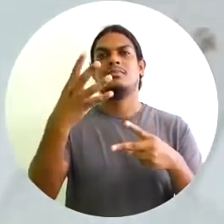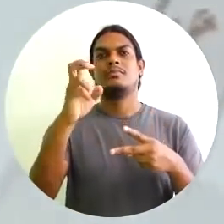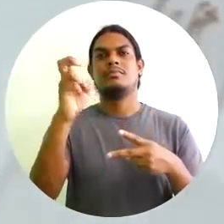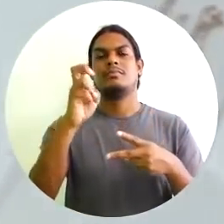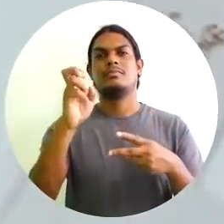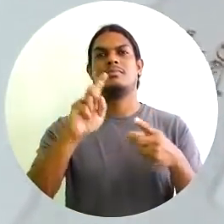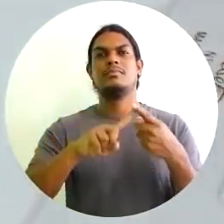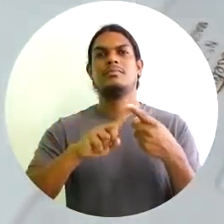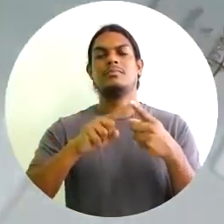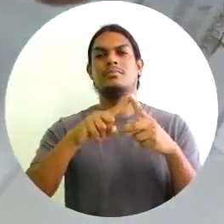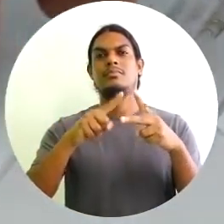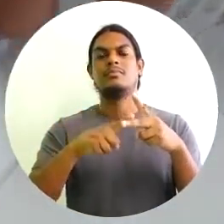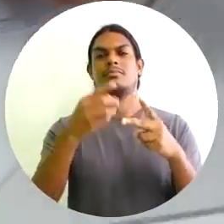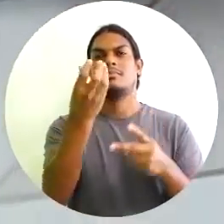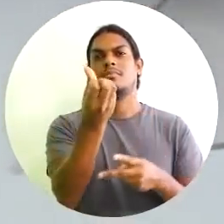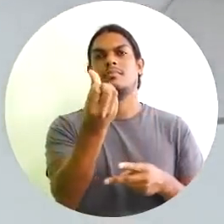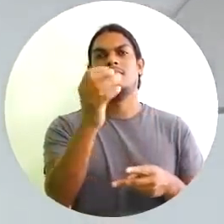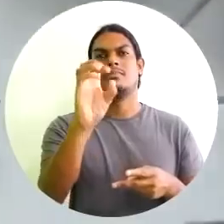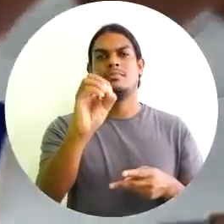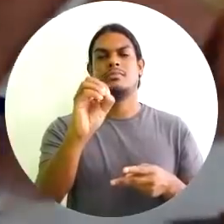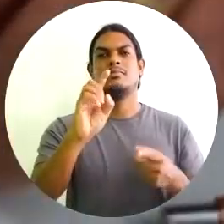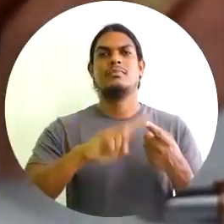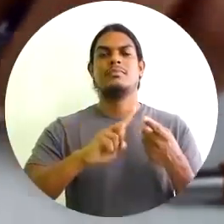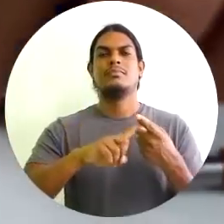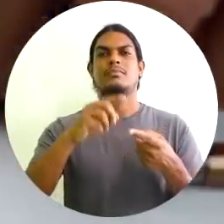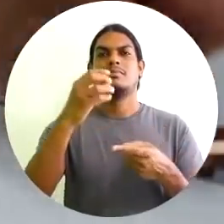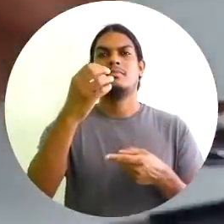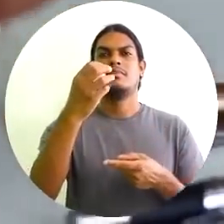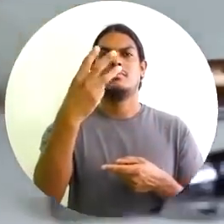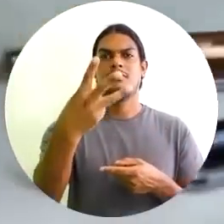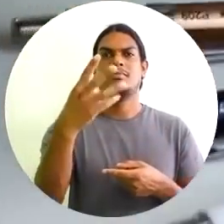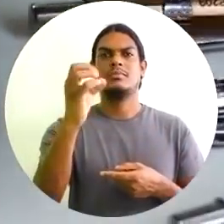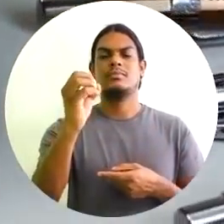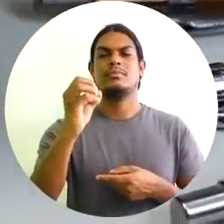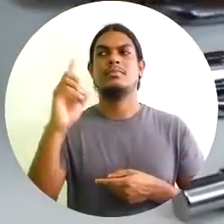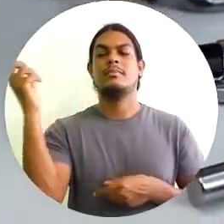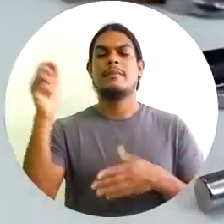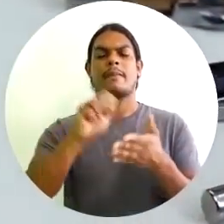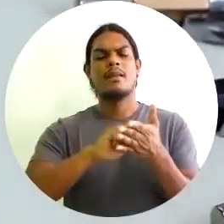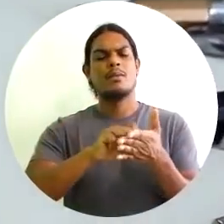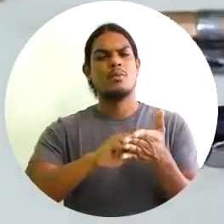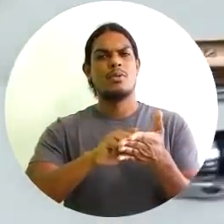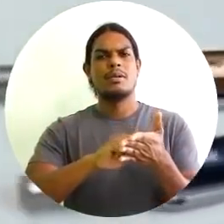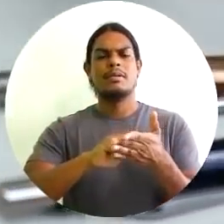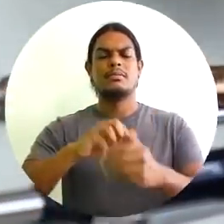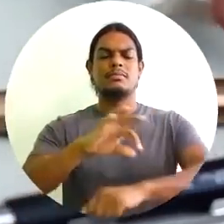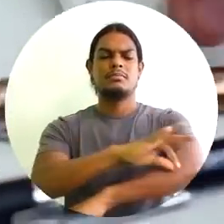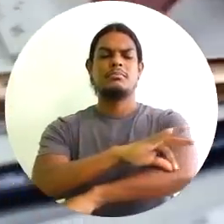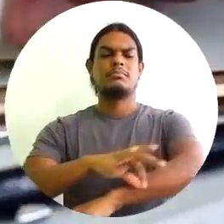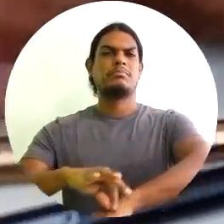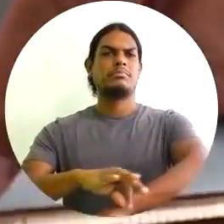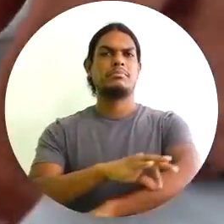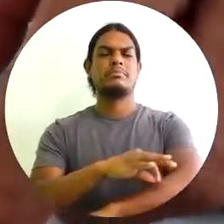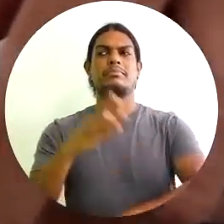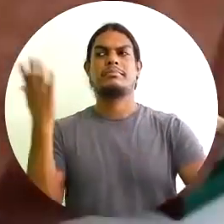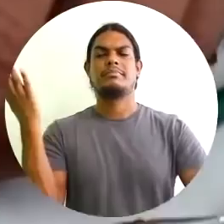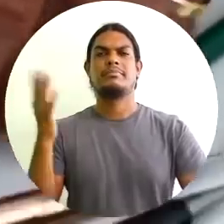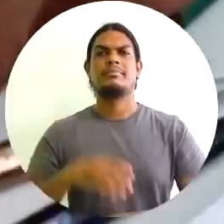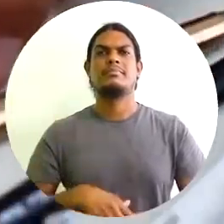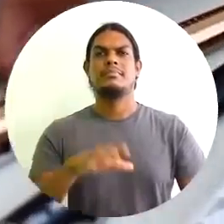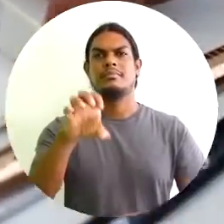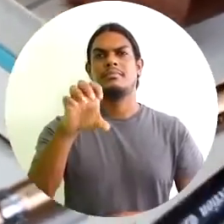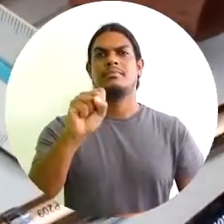ângulo de 60 e de 30. Uma régua comum, a borracha, o transferidor e aqui a régua escala.